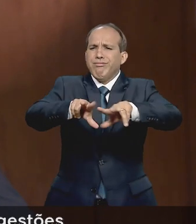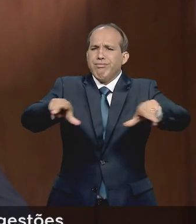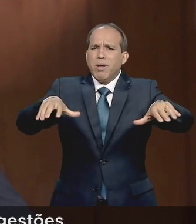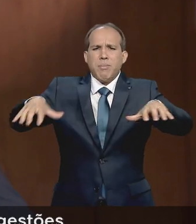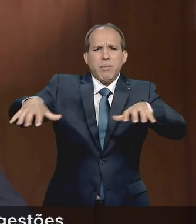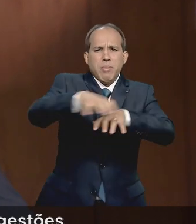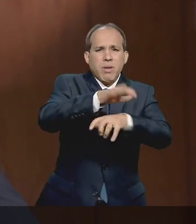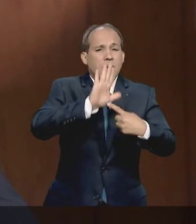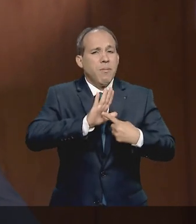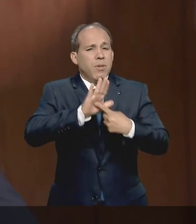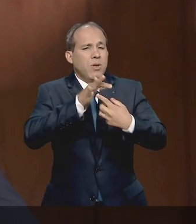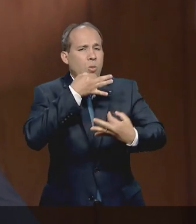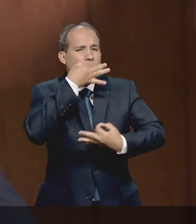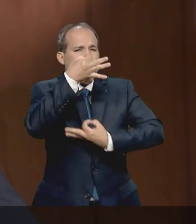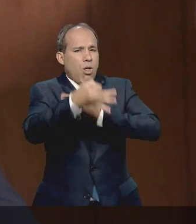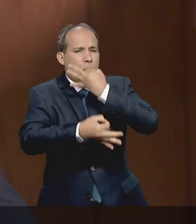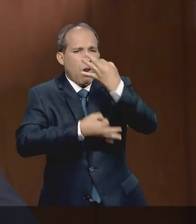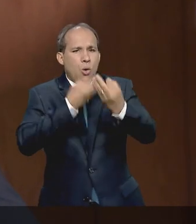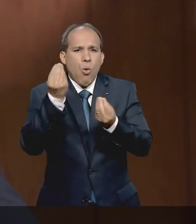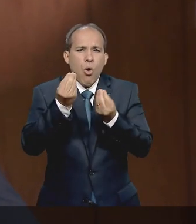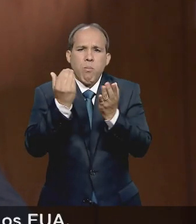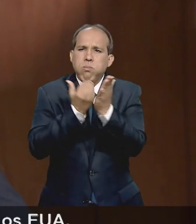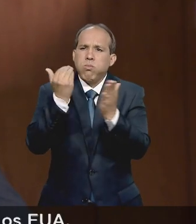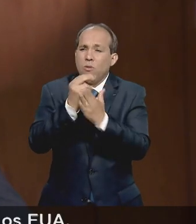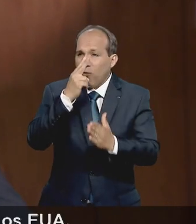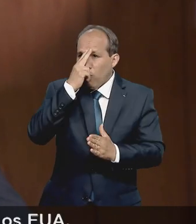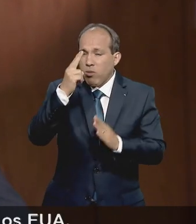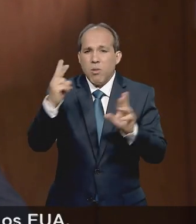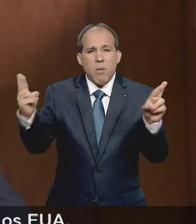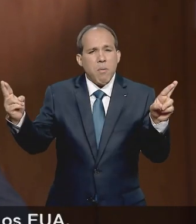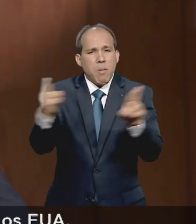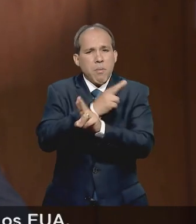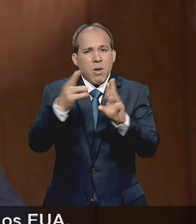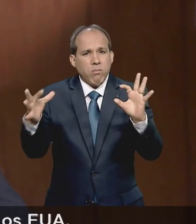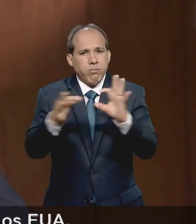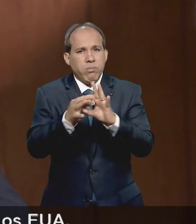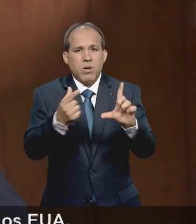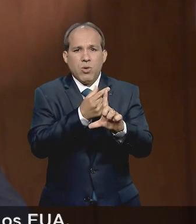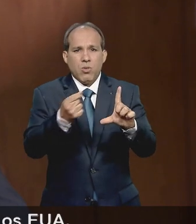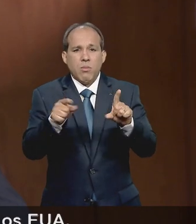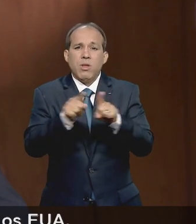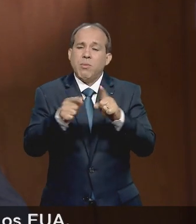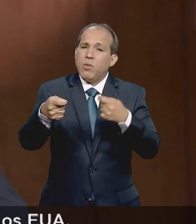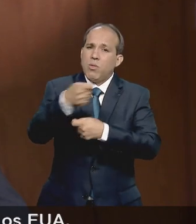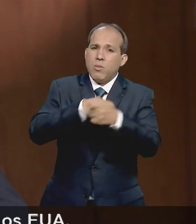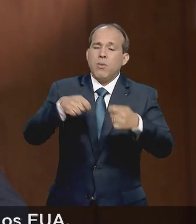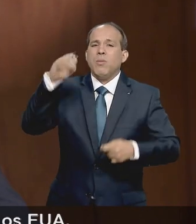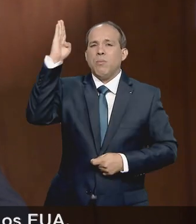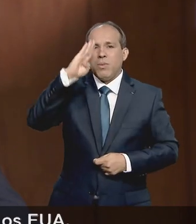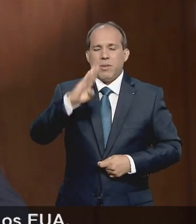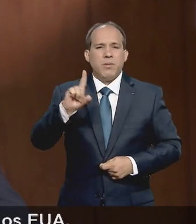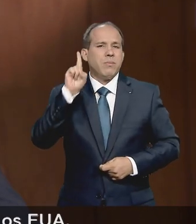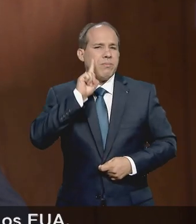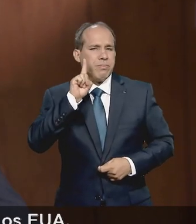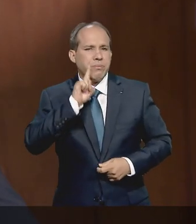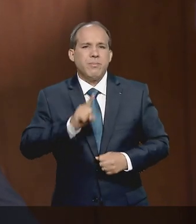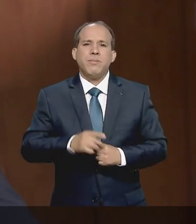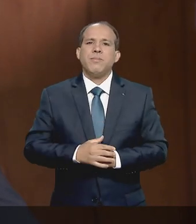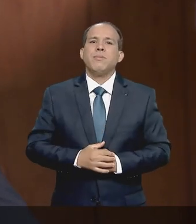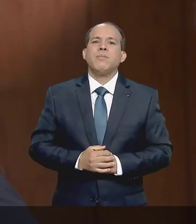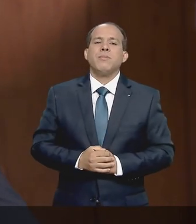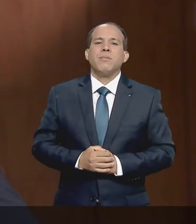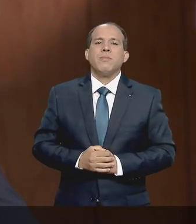apresentaram sugestões para estreitar cada vez mais os laços econômicos e comerciais entre o Brasil e os Estados